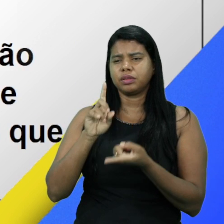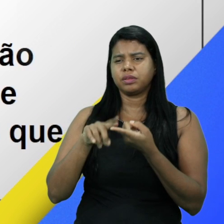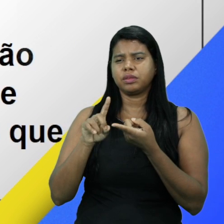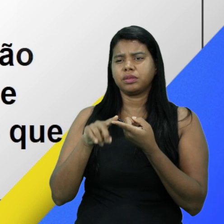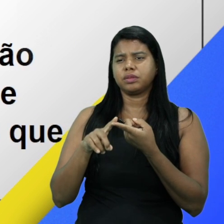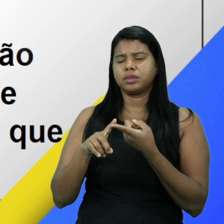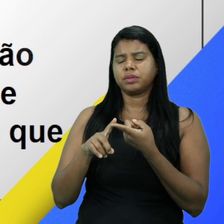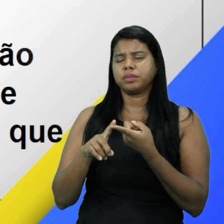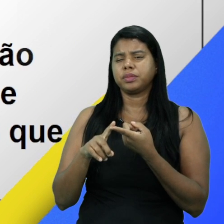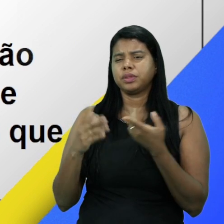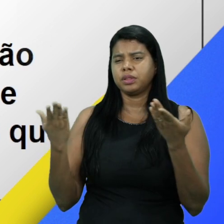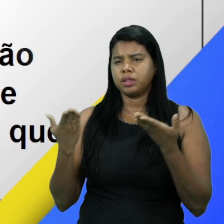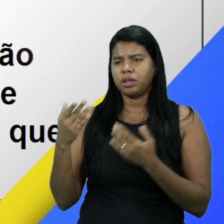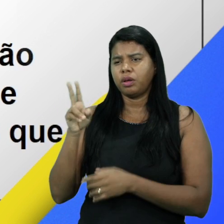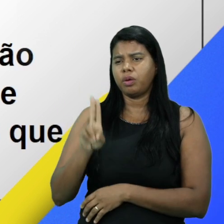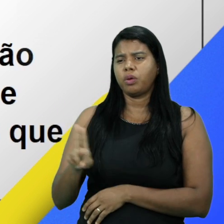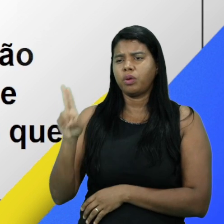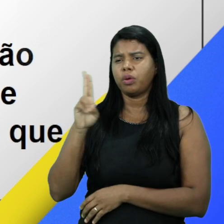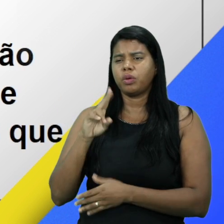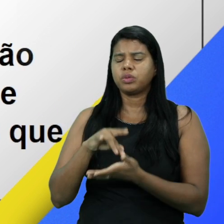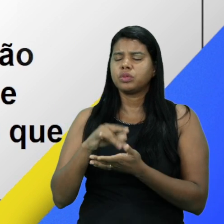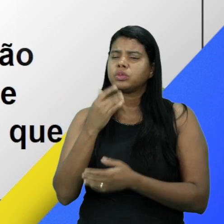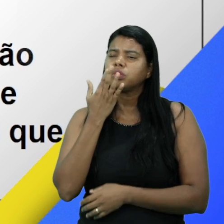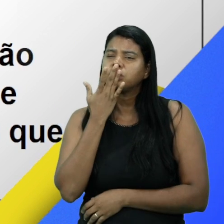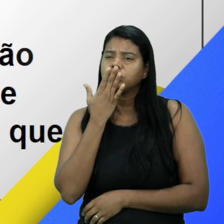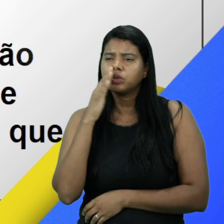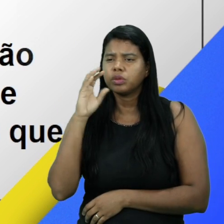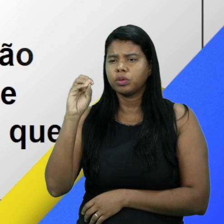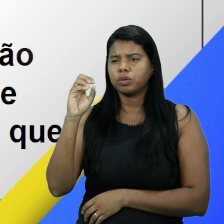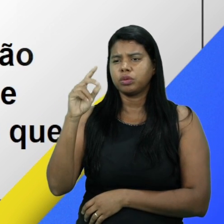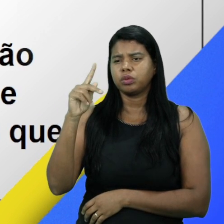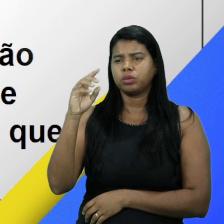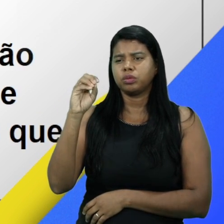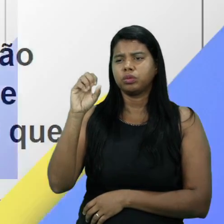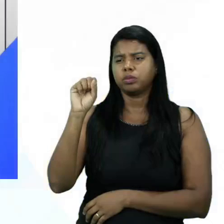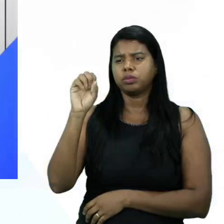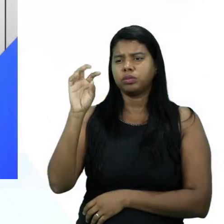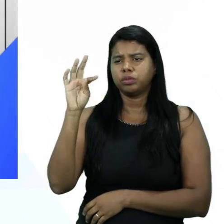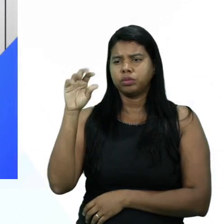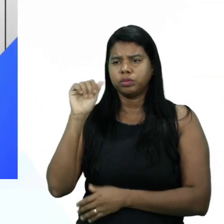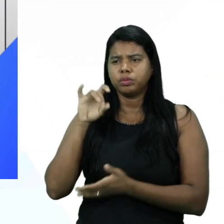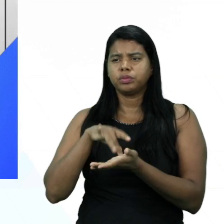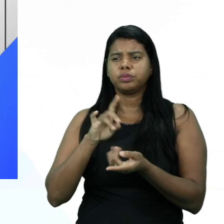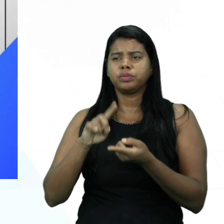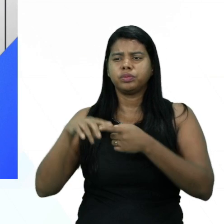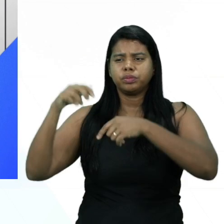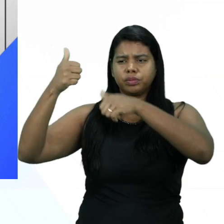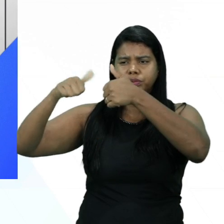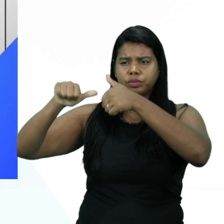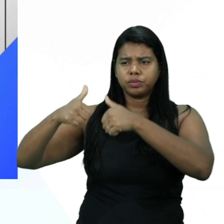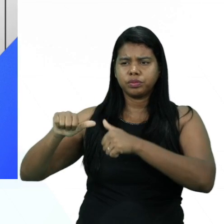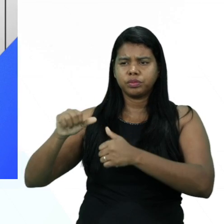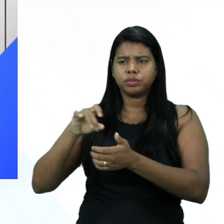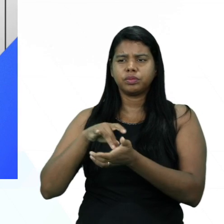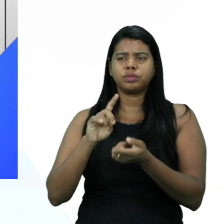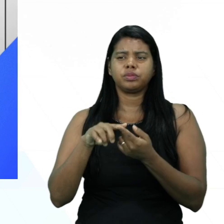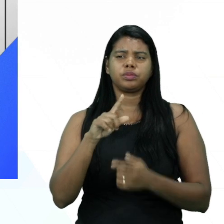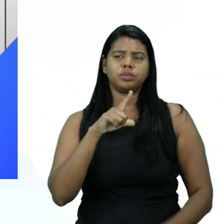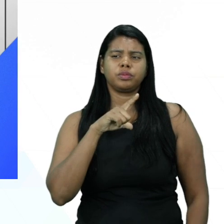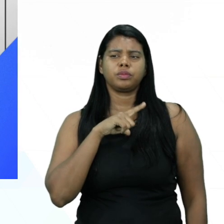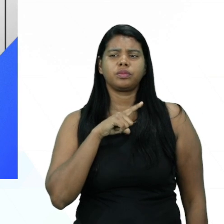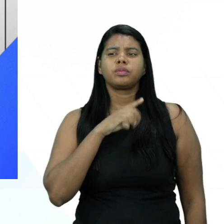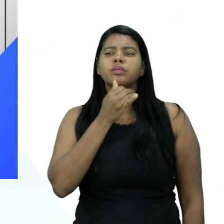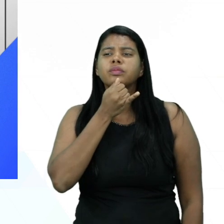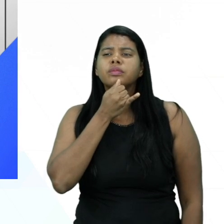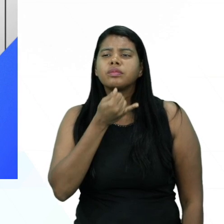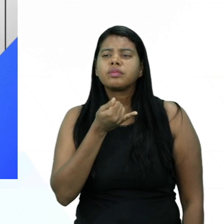Usando agora as cores opostas no círculo cromático, você vai observar que aquelas cores